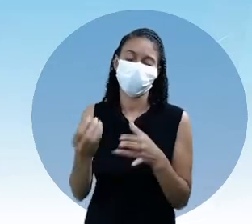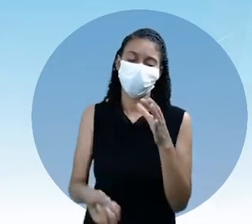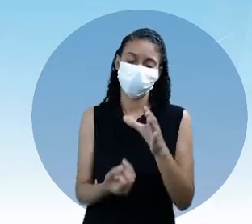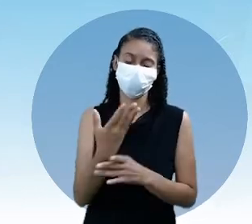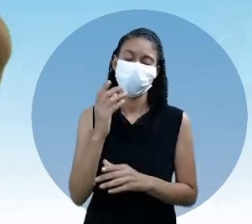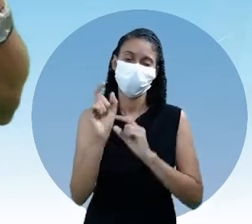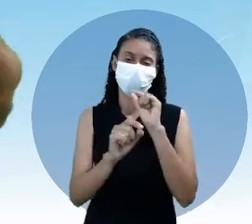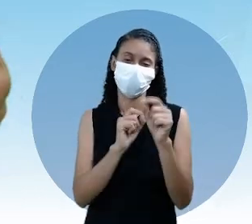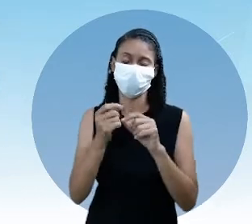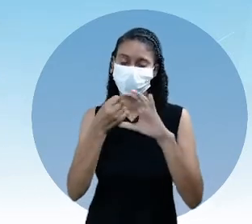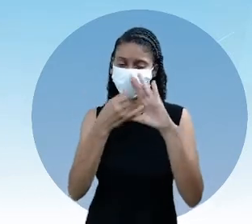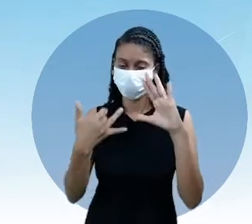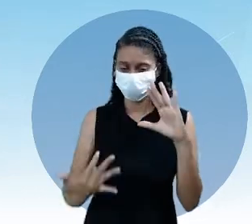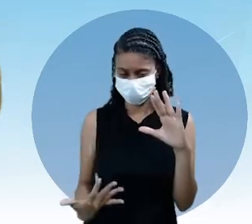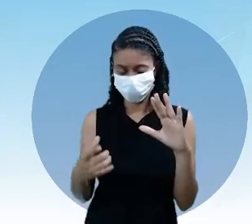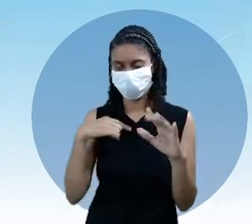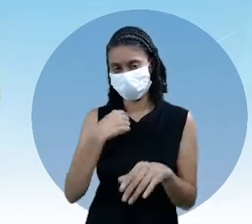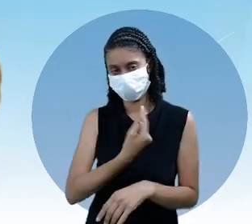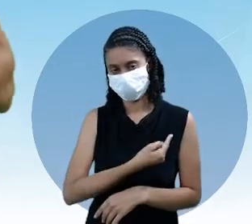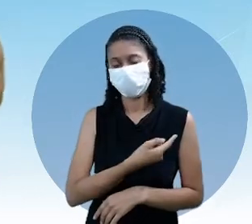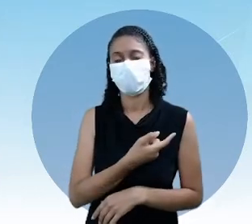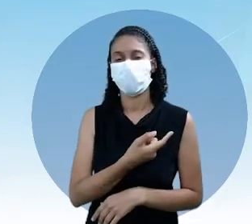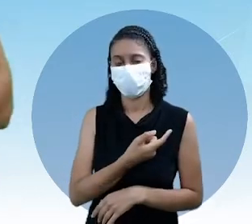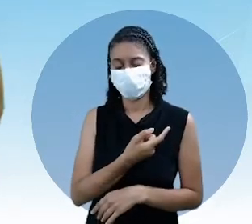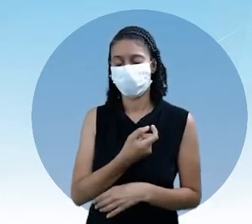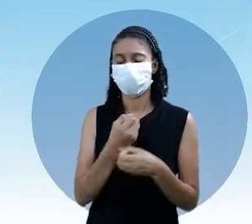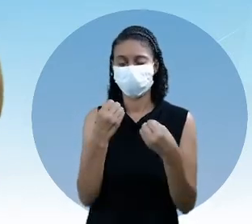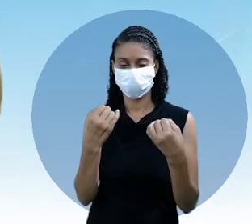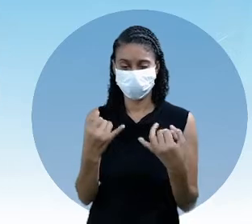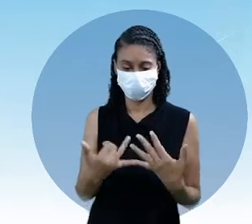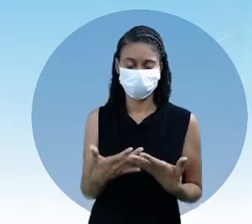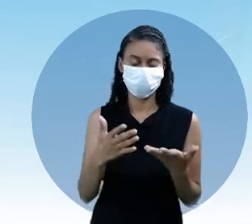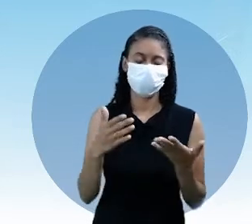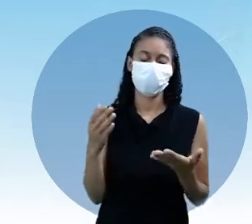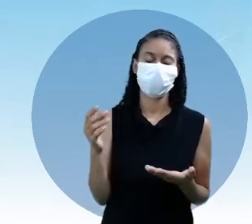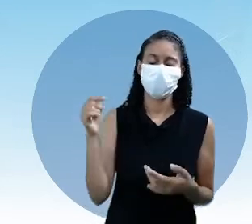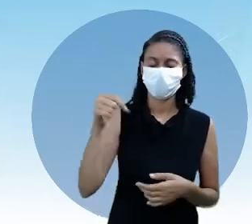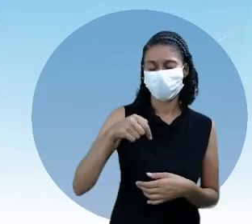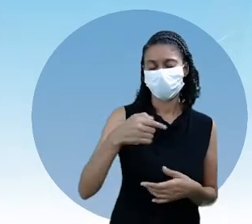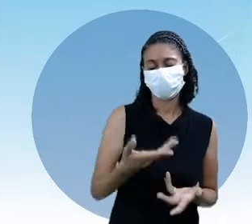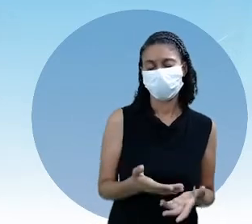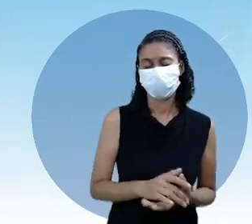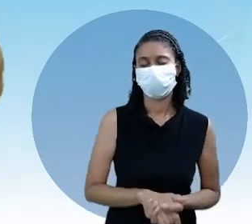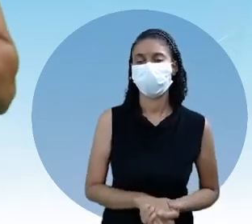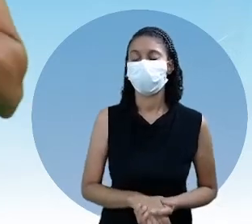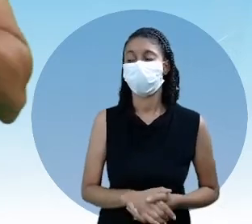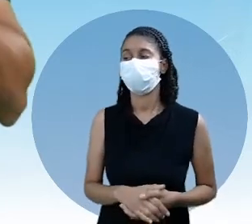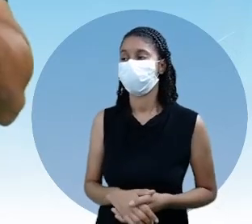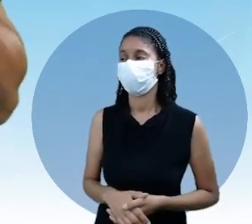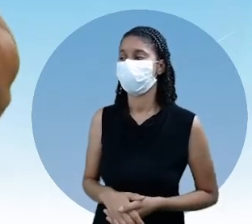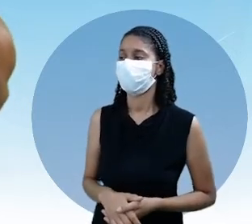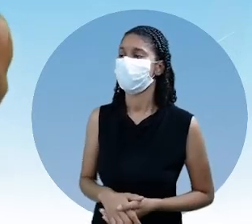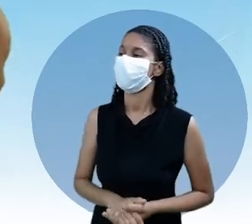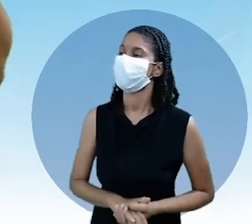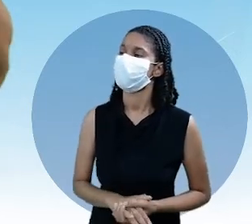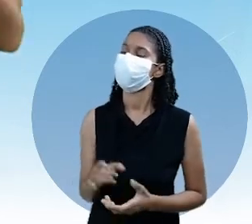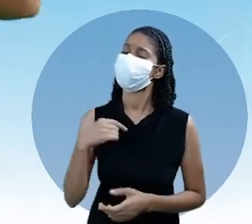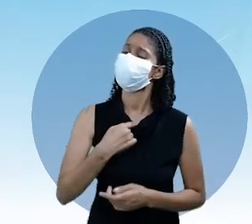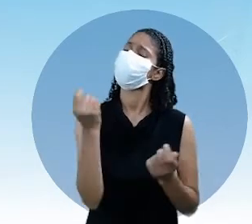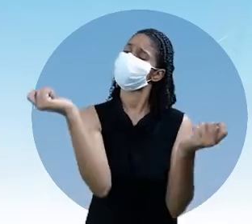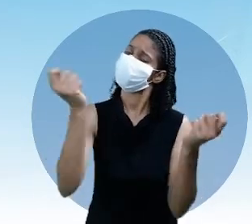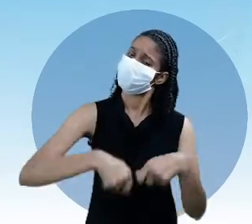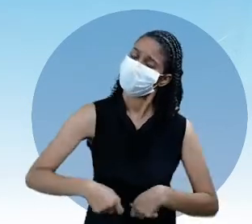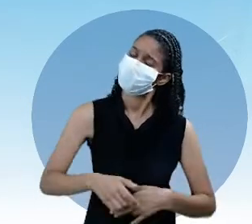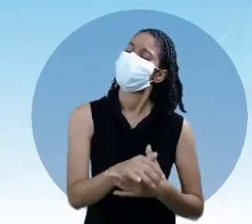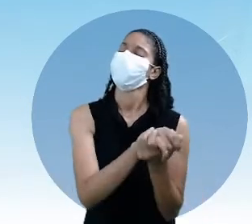dentro dessas características que nós, né, abordamos aqui. Bem, a gente pode